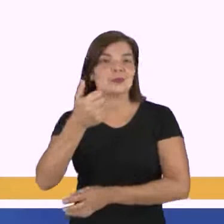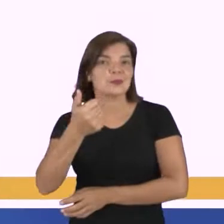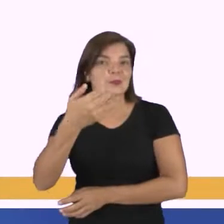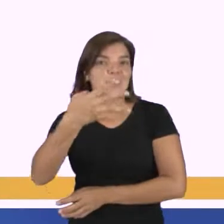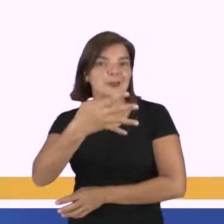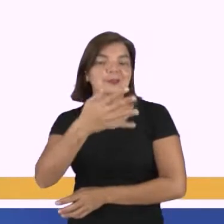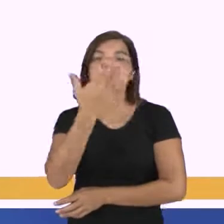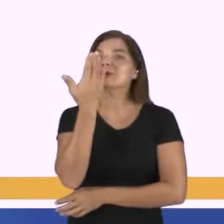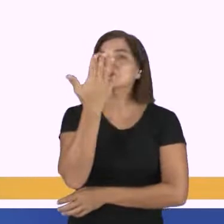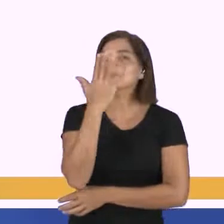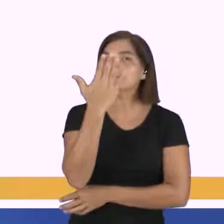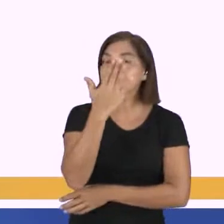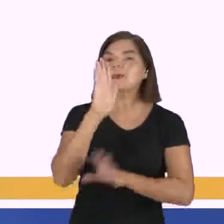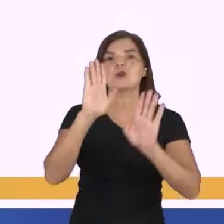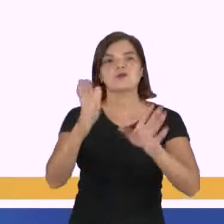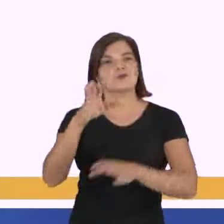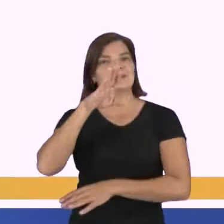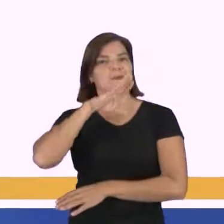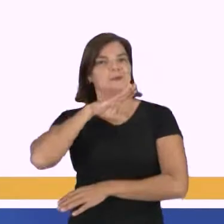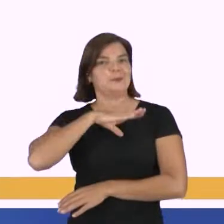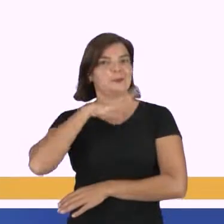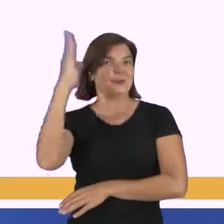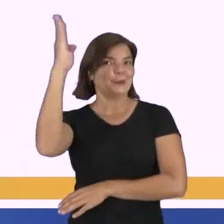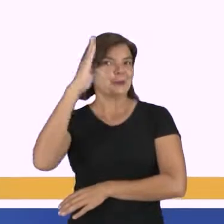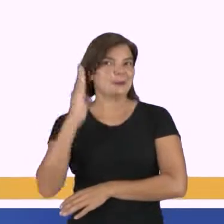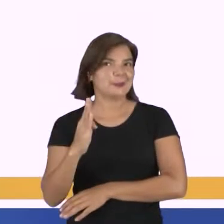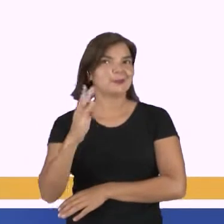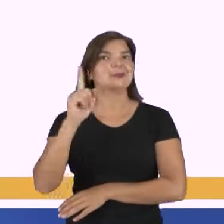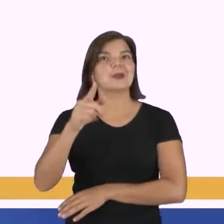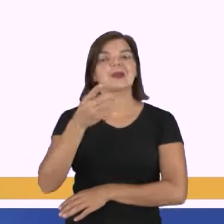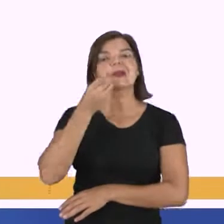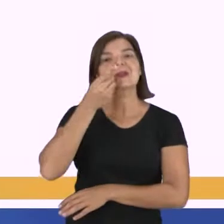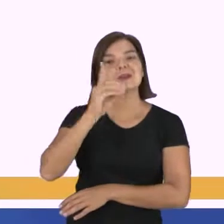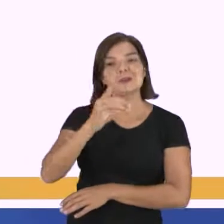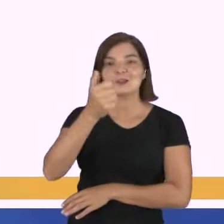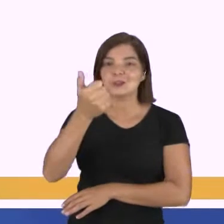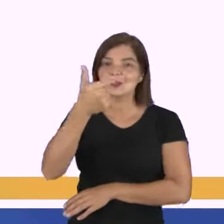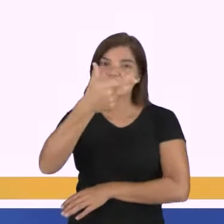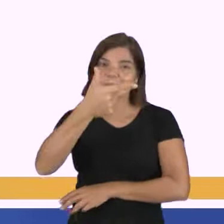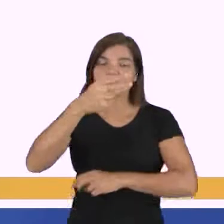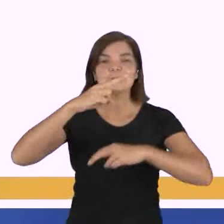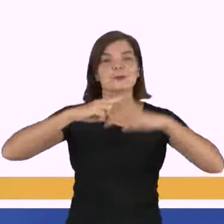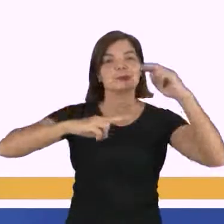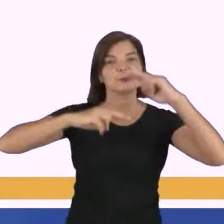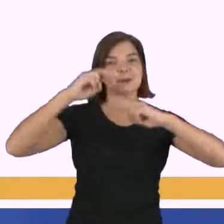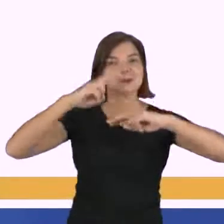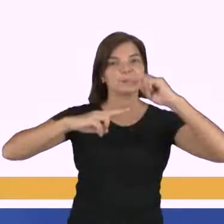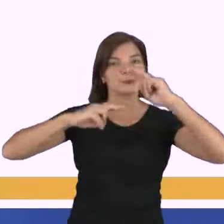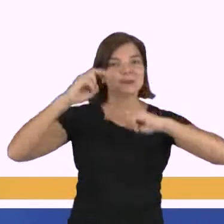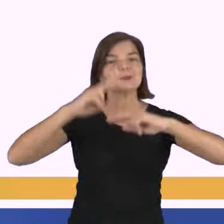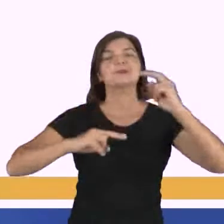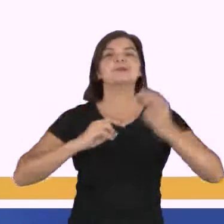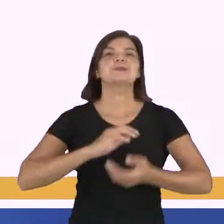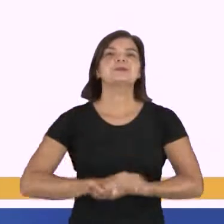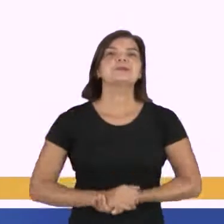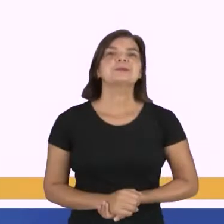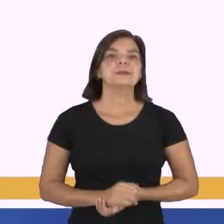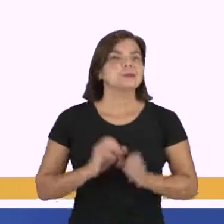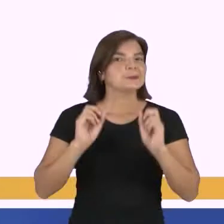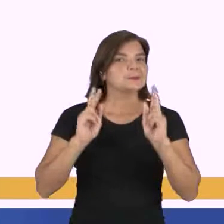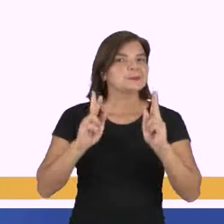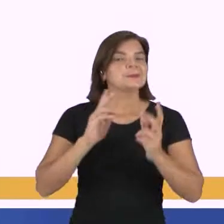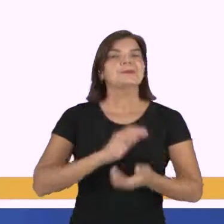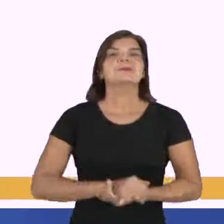14 de fevereiro. Já no Brasil, é celebrado em June 12th, dia 12 de junho,